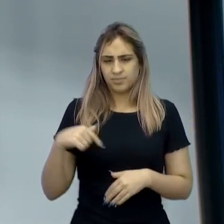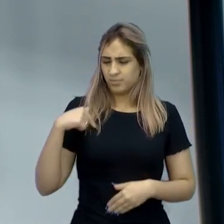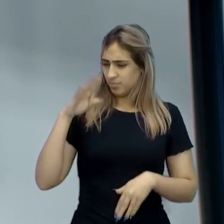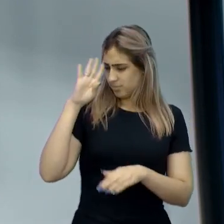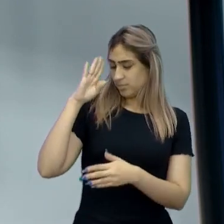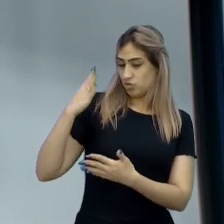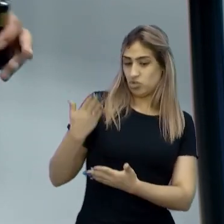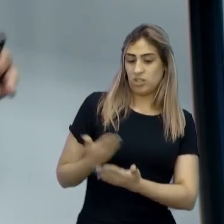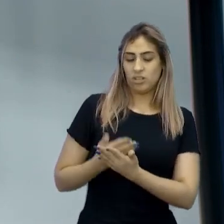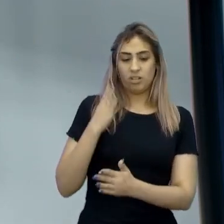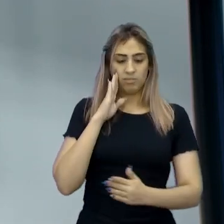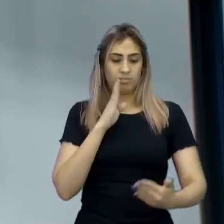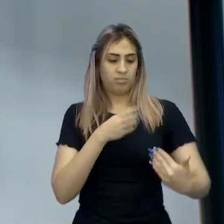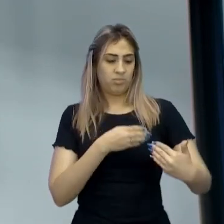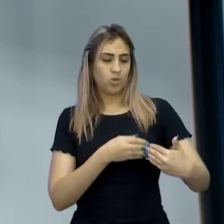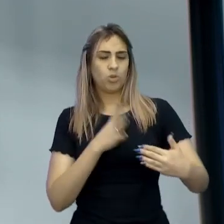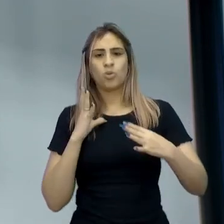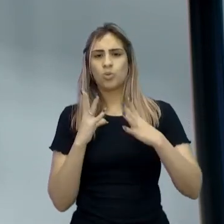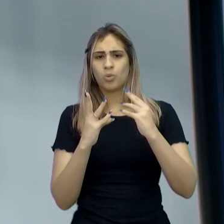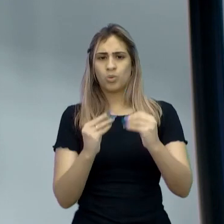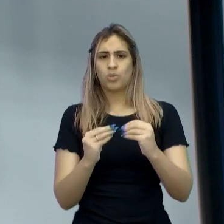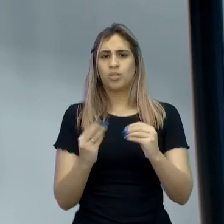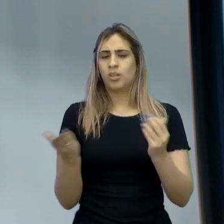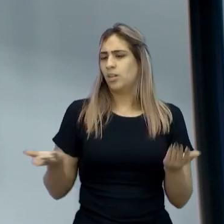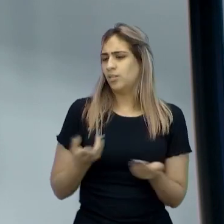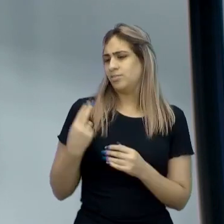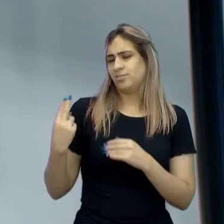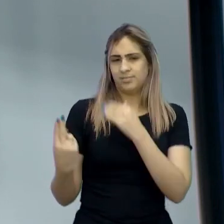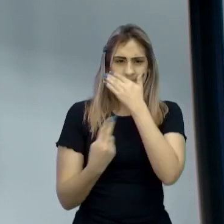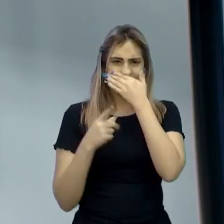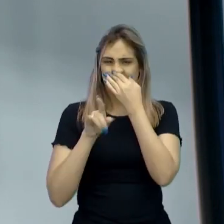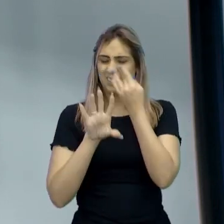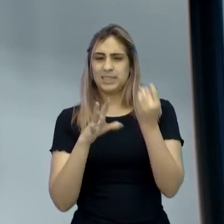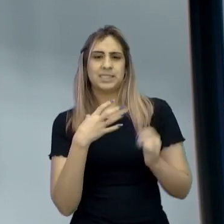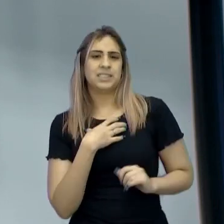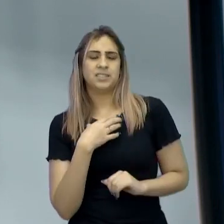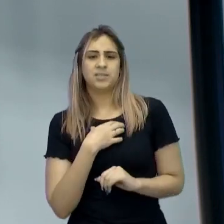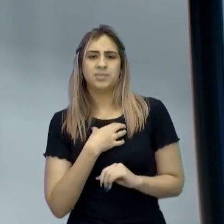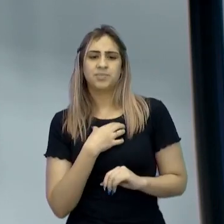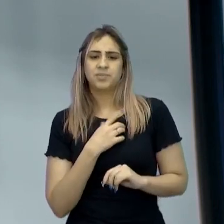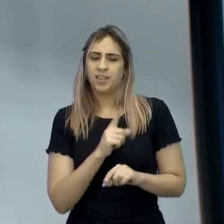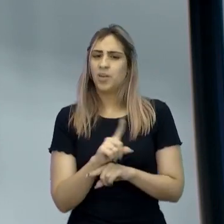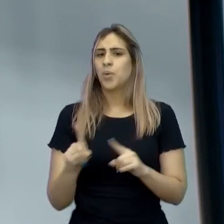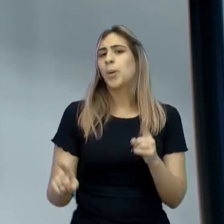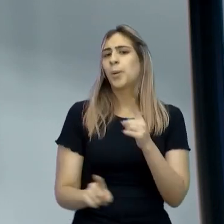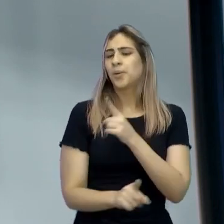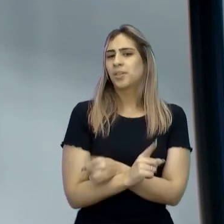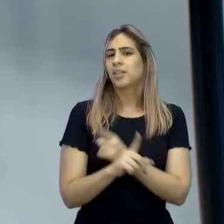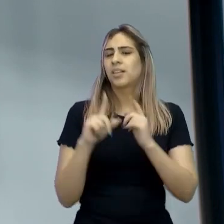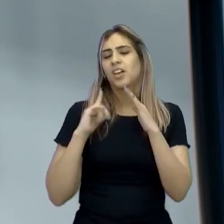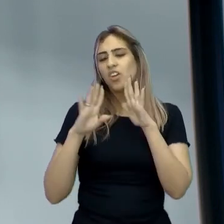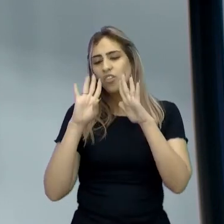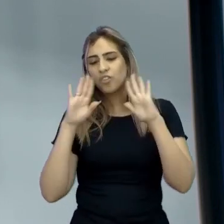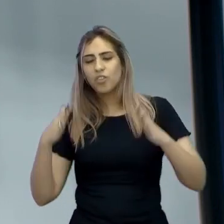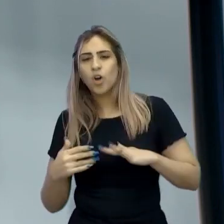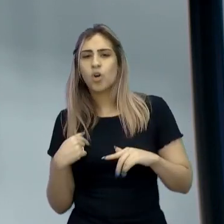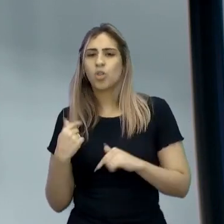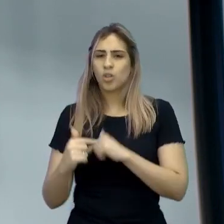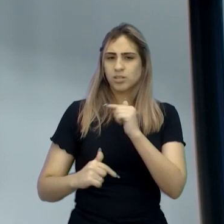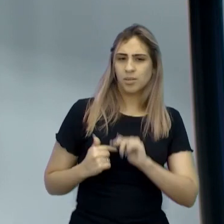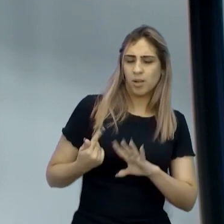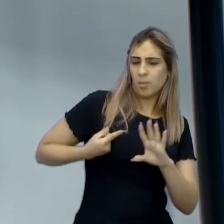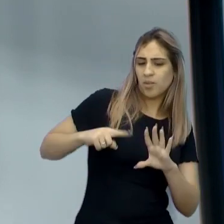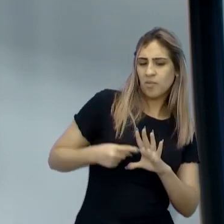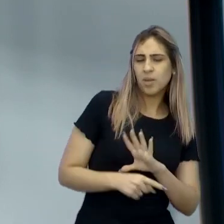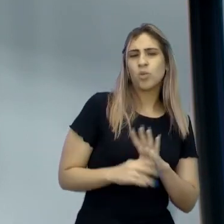acreditava piamente em tudo sempre que hoje não é bem assim, muito pelo contrário. E aí o foco do nosso trabalho, do nosso